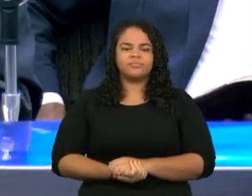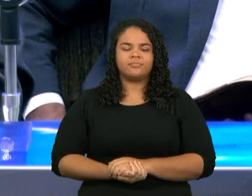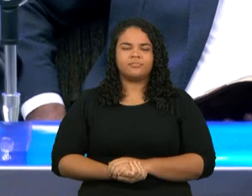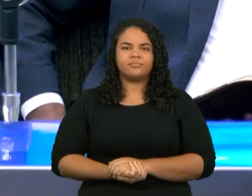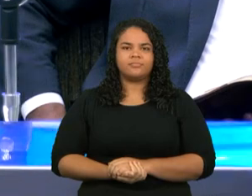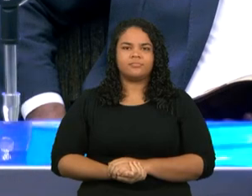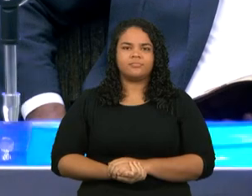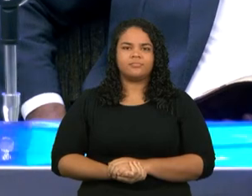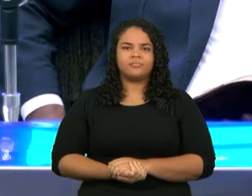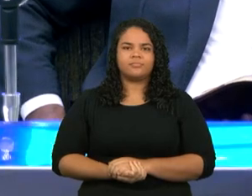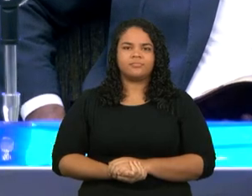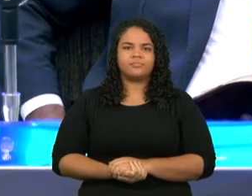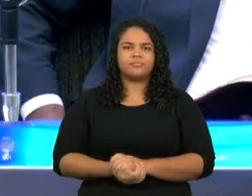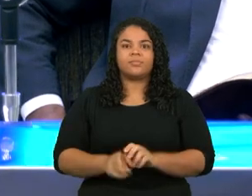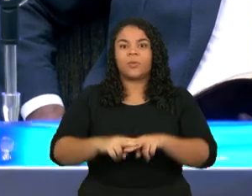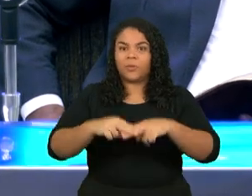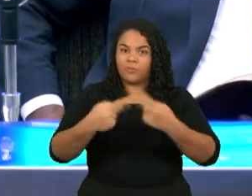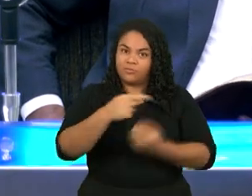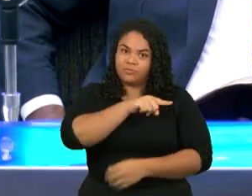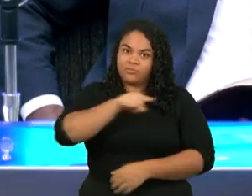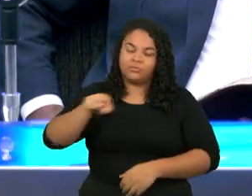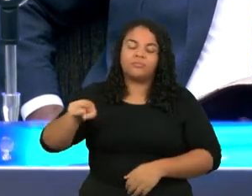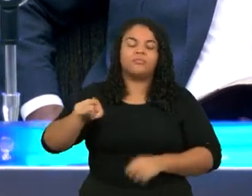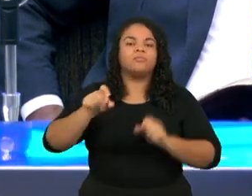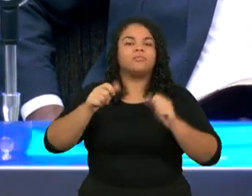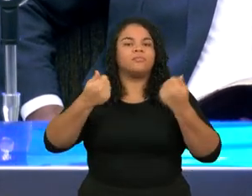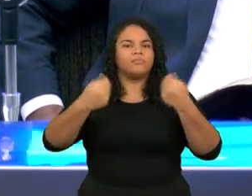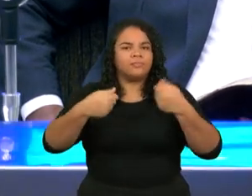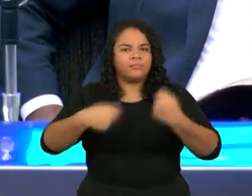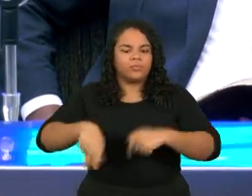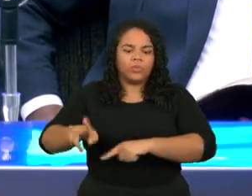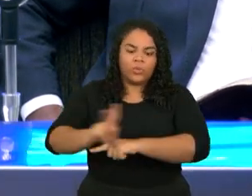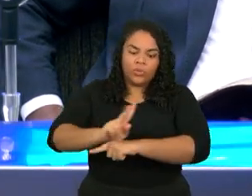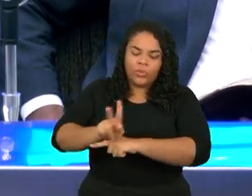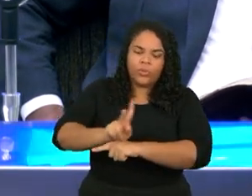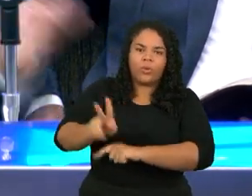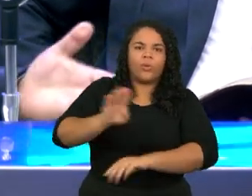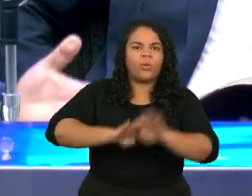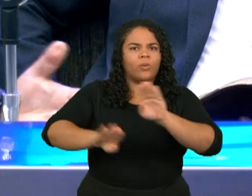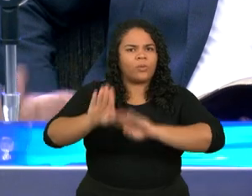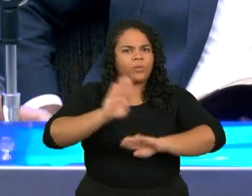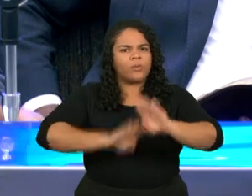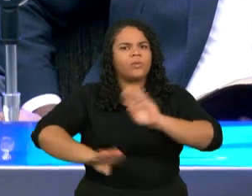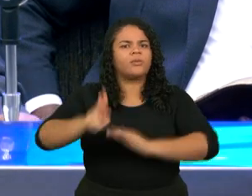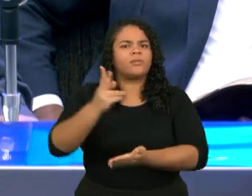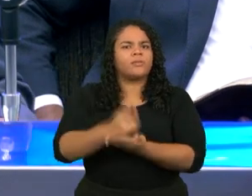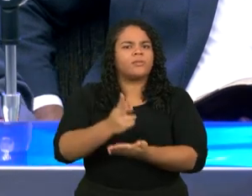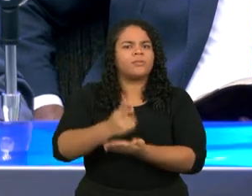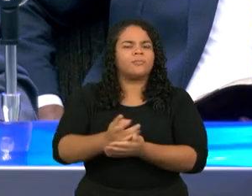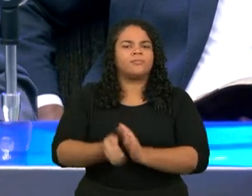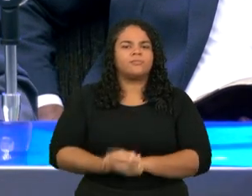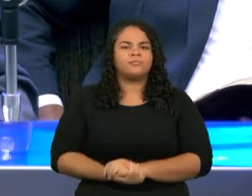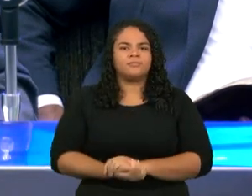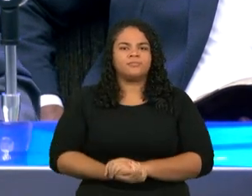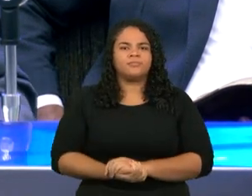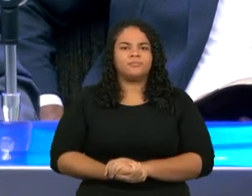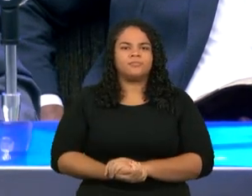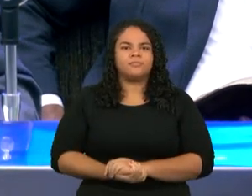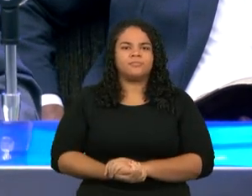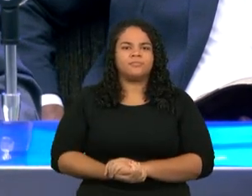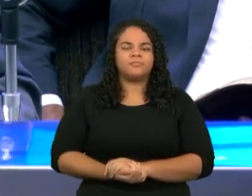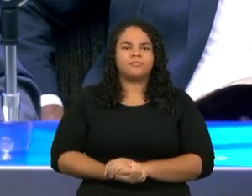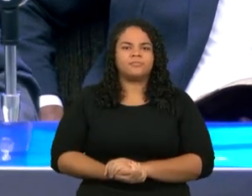E para isso você tem que vigiar você tem que ter cuidado Principalmente nesse mundo que nós estamos hein